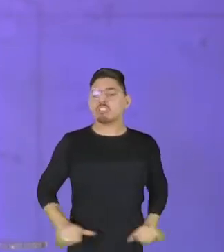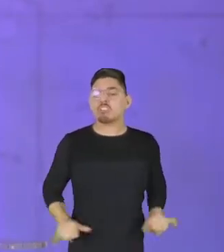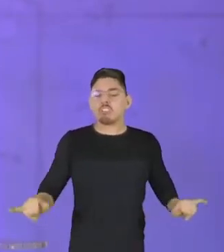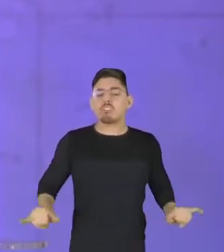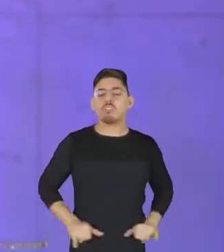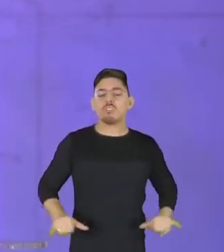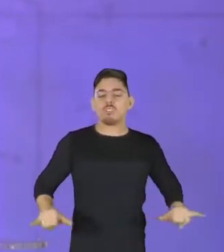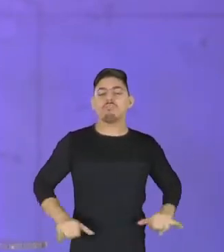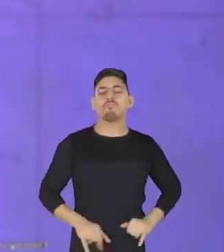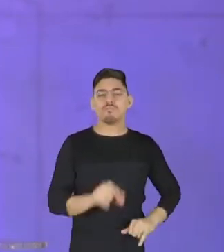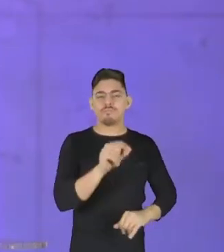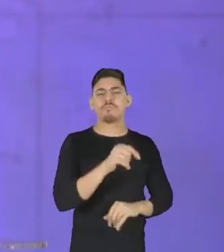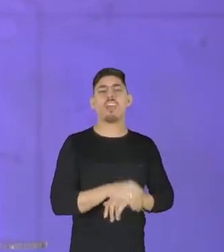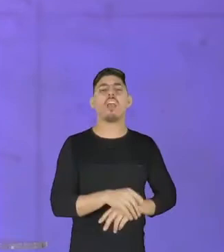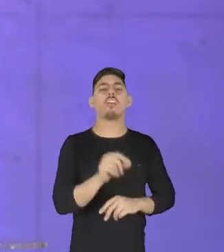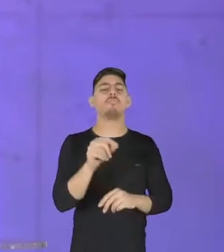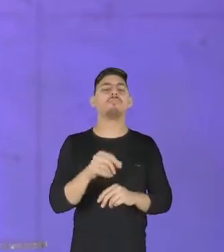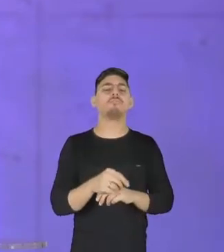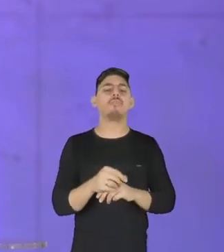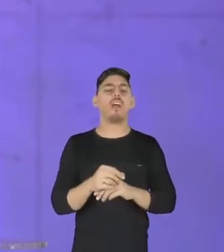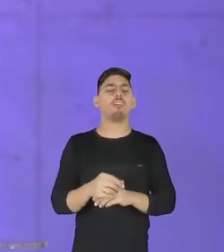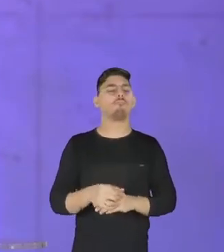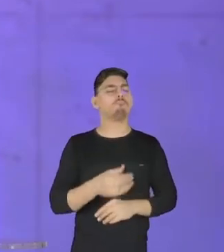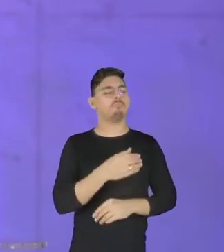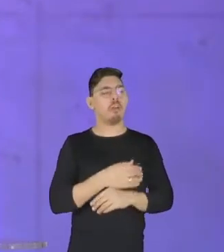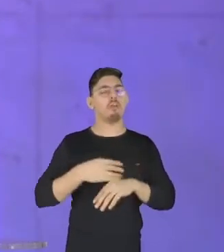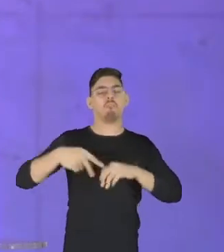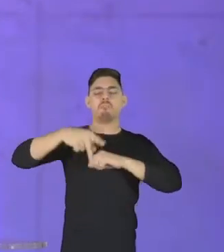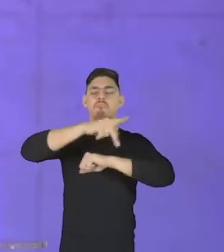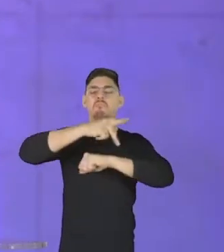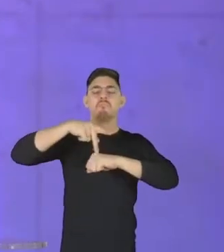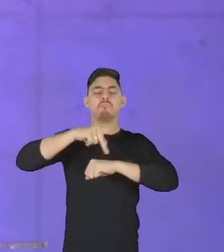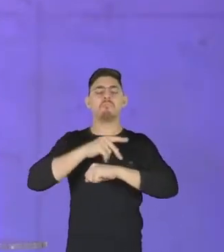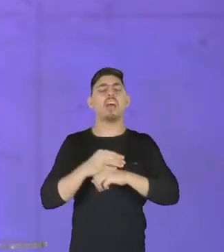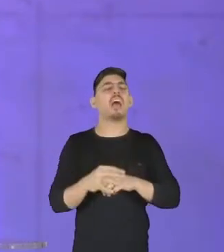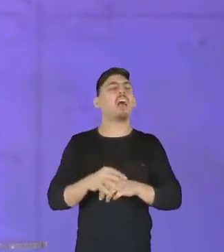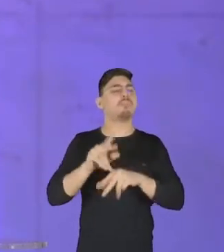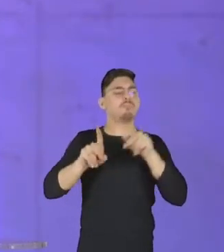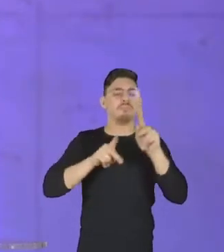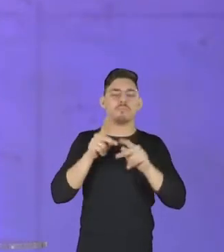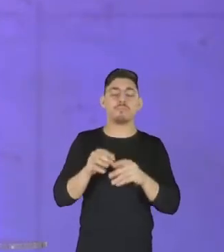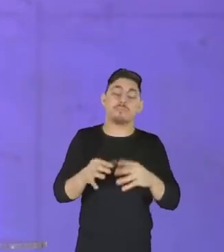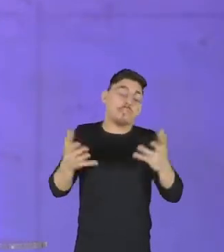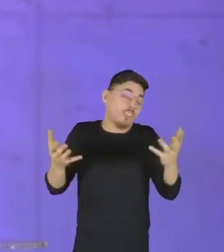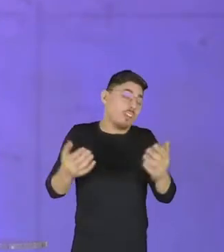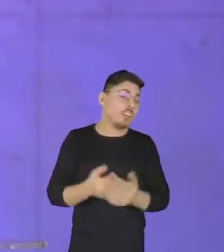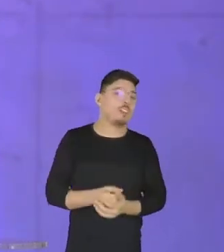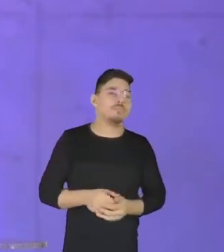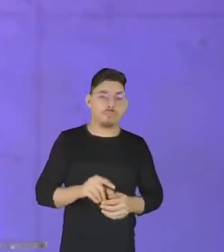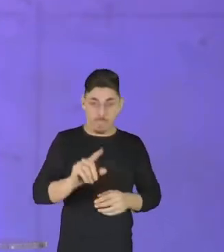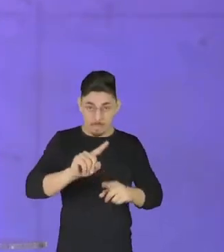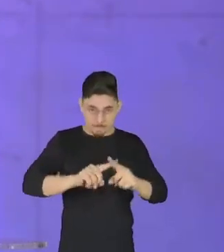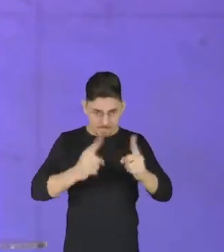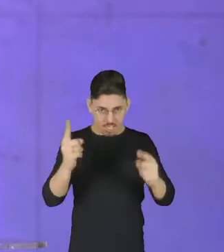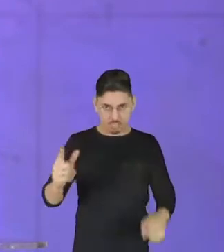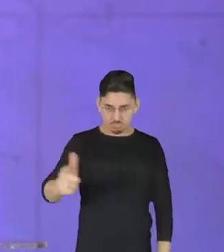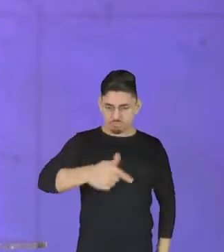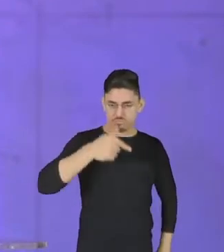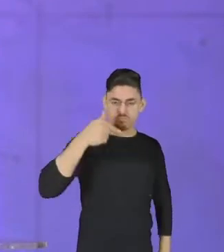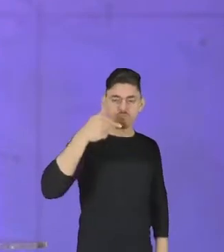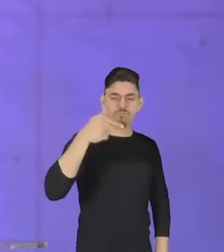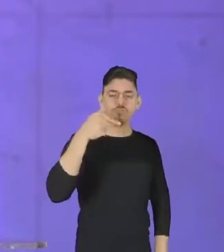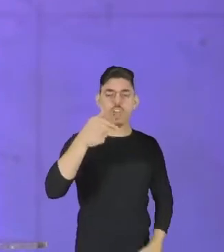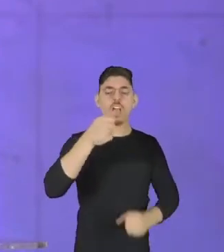dos grandes impérios. Viveram dias de derrotas. Mas aqueles 7 anos foram